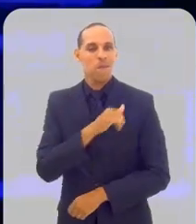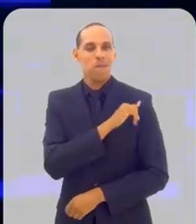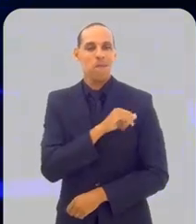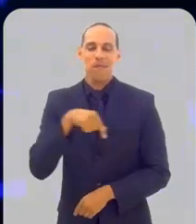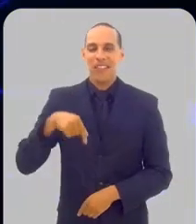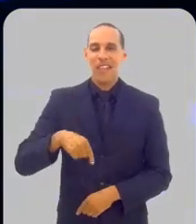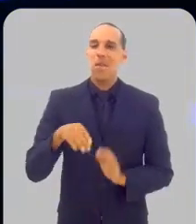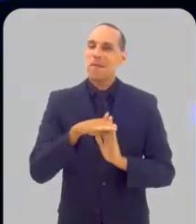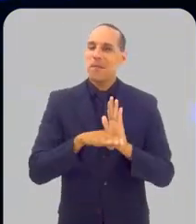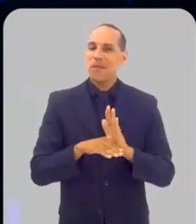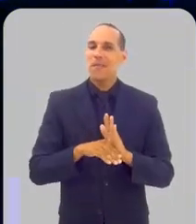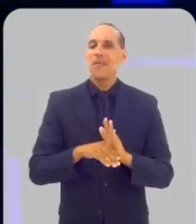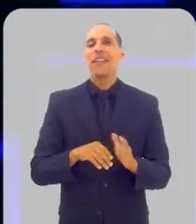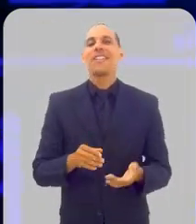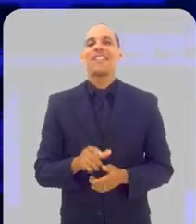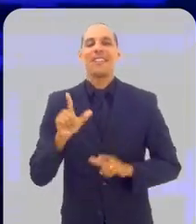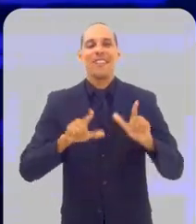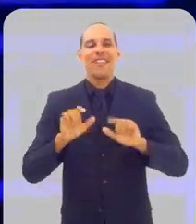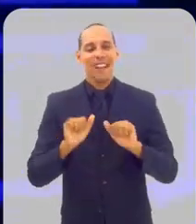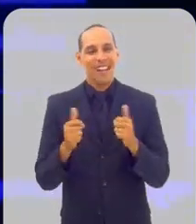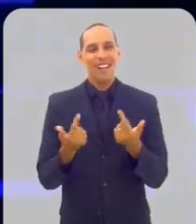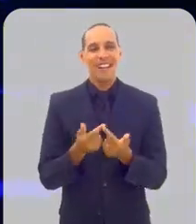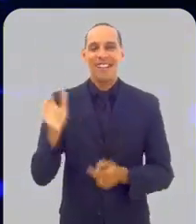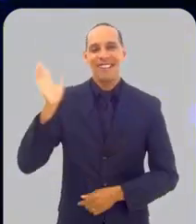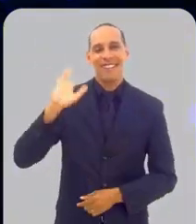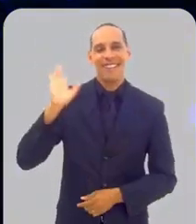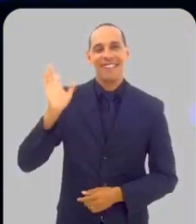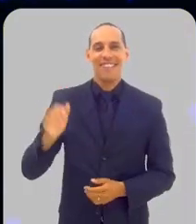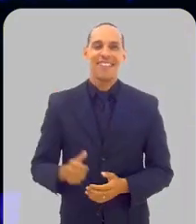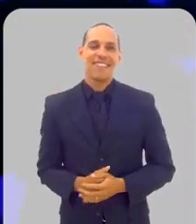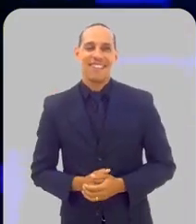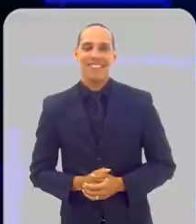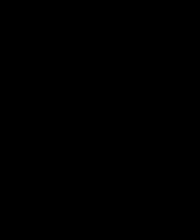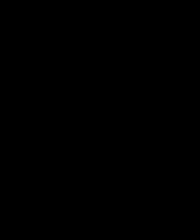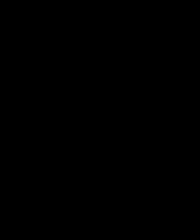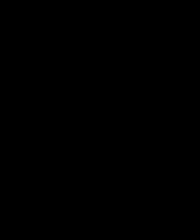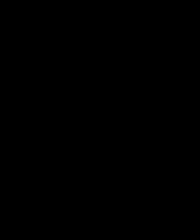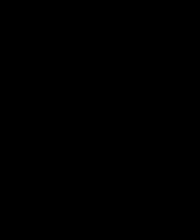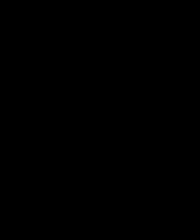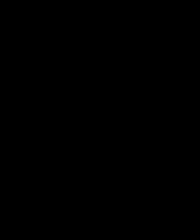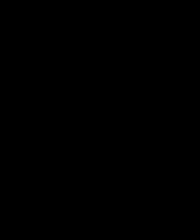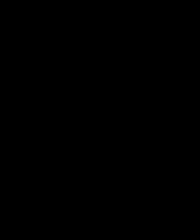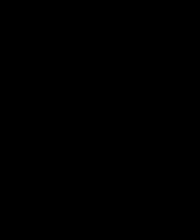do Estado do Rio, aqui no programa Rio em Foco. TV Alerj, o canal do povo. Até a próxima.